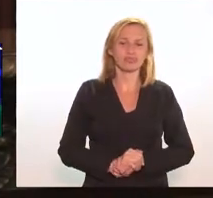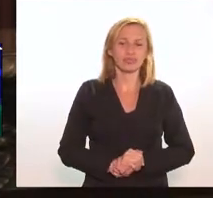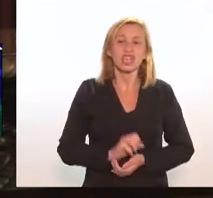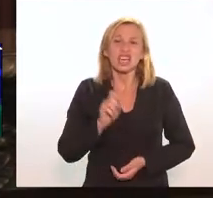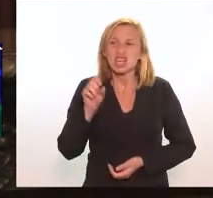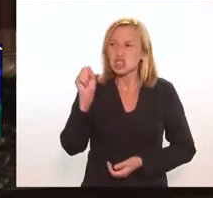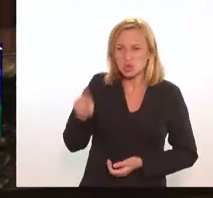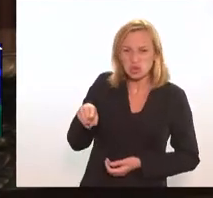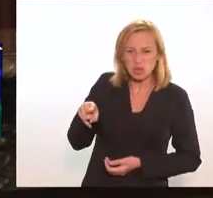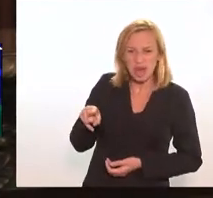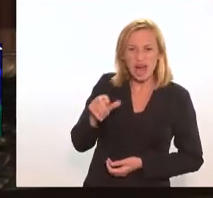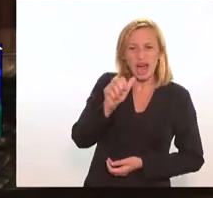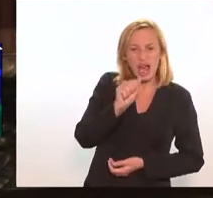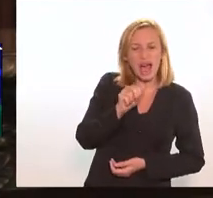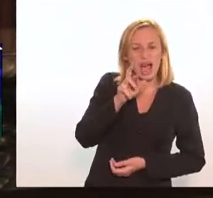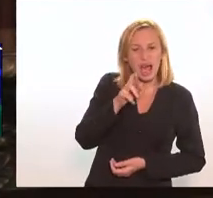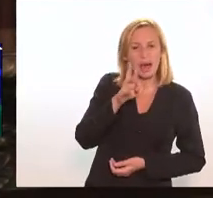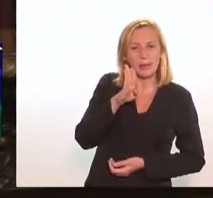Isso é arbitrário.